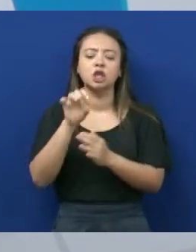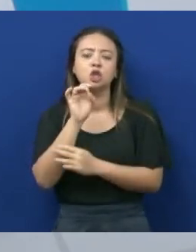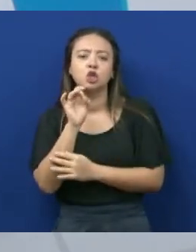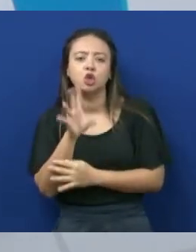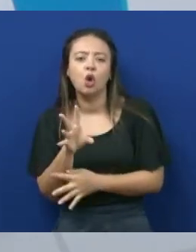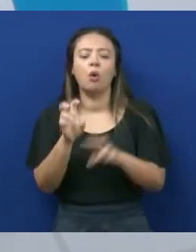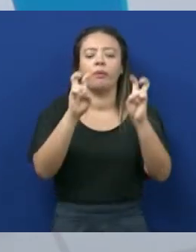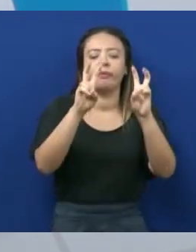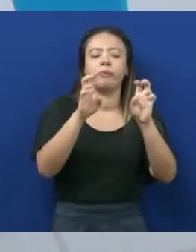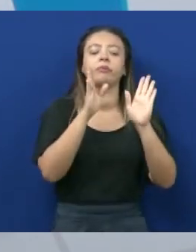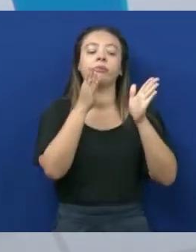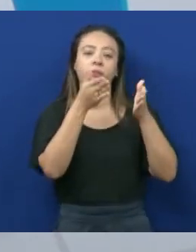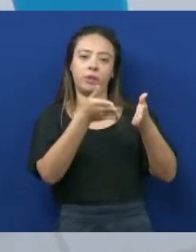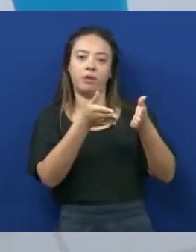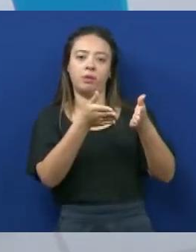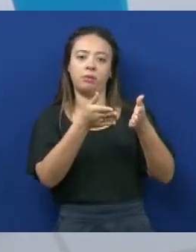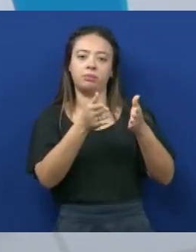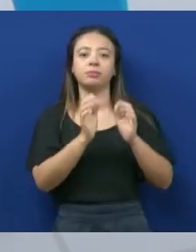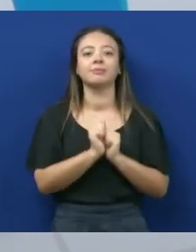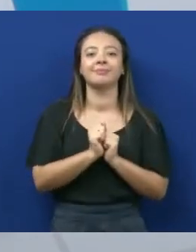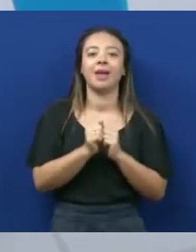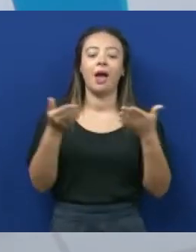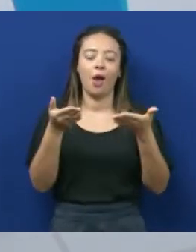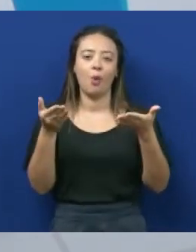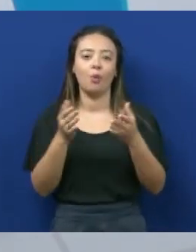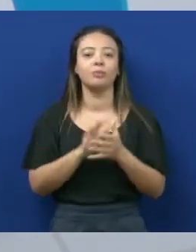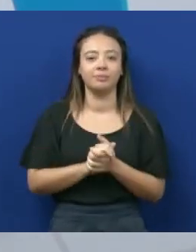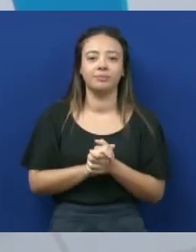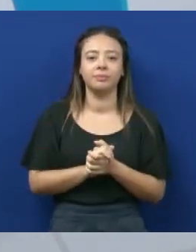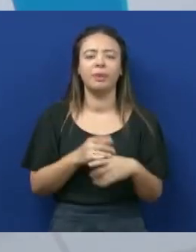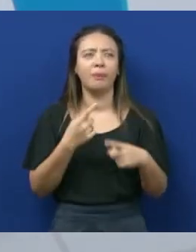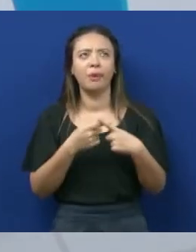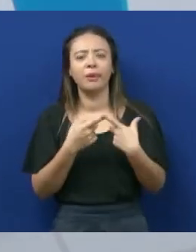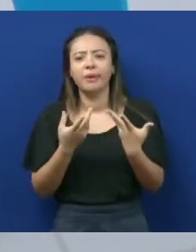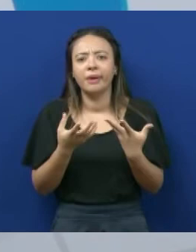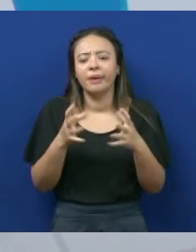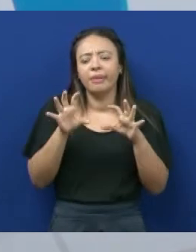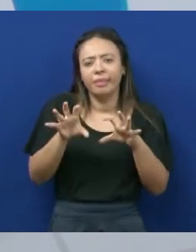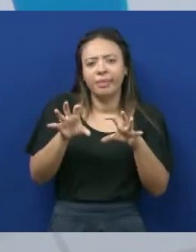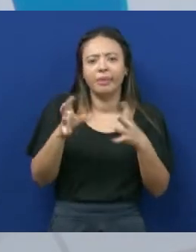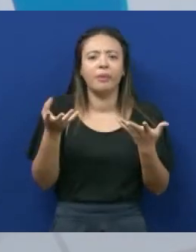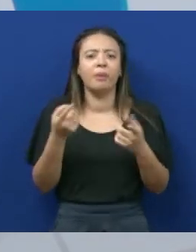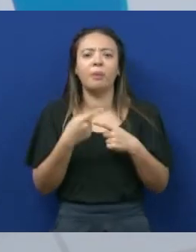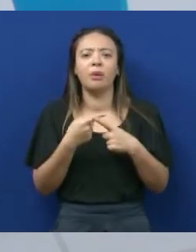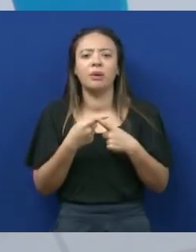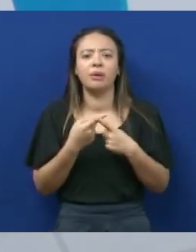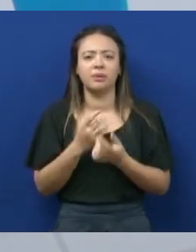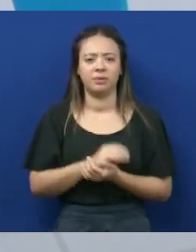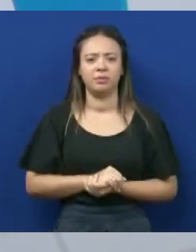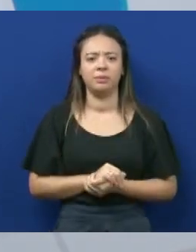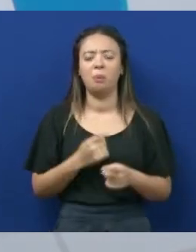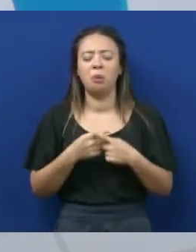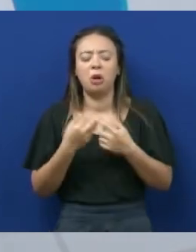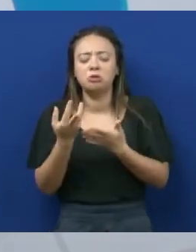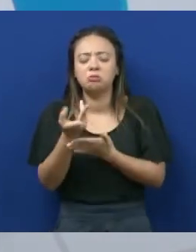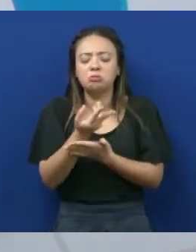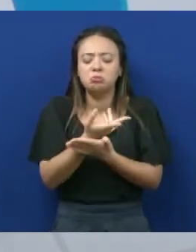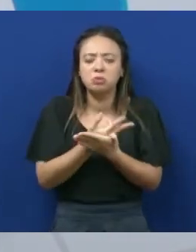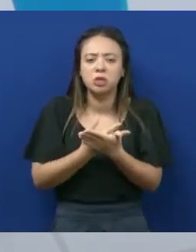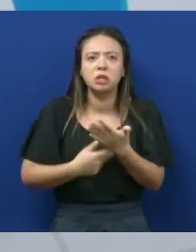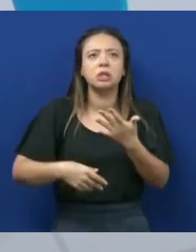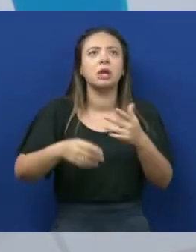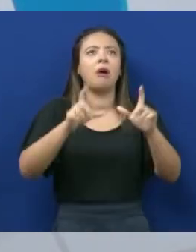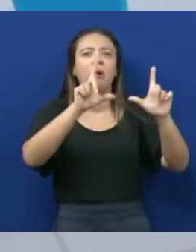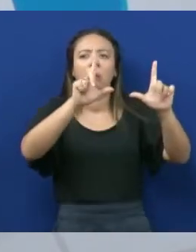essa temática, a religiosidade. E por que isso era feito, pessoal? Por que se trabalhava, se pintava os